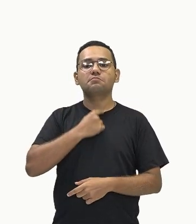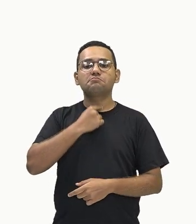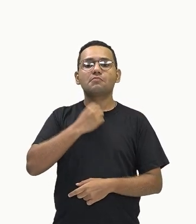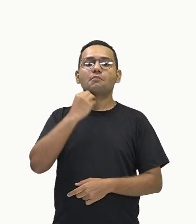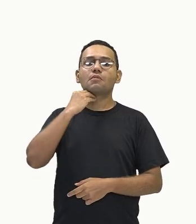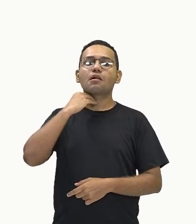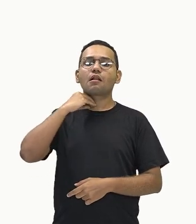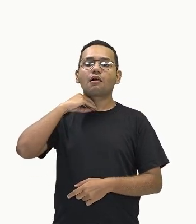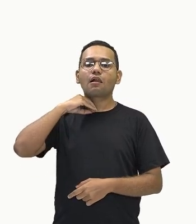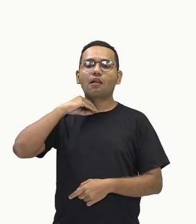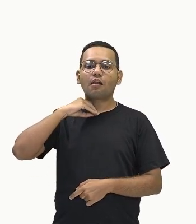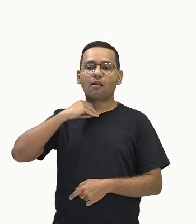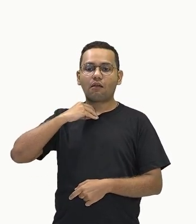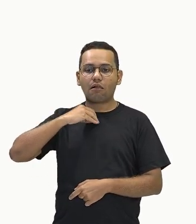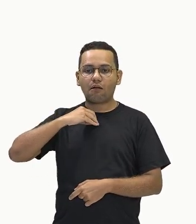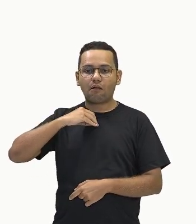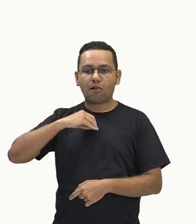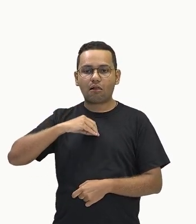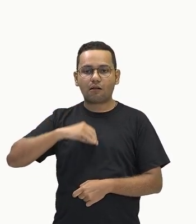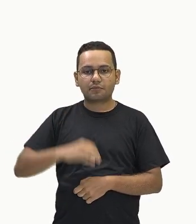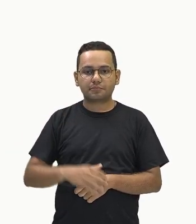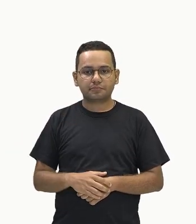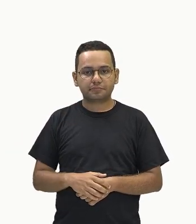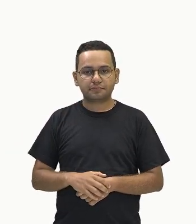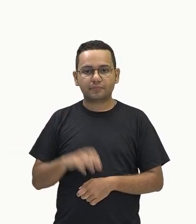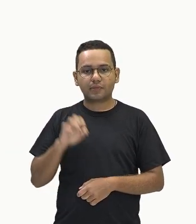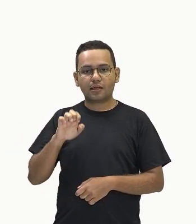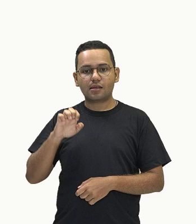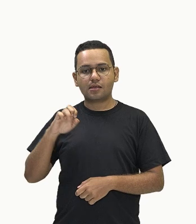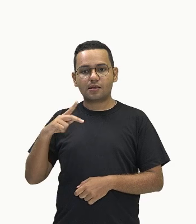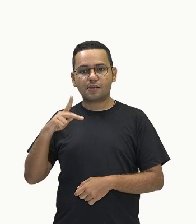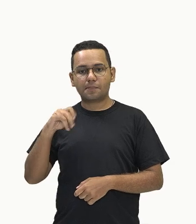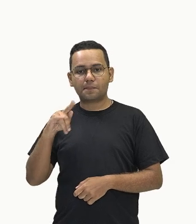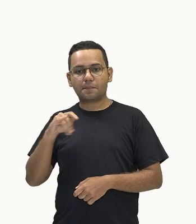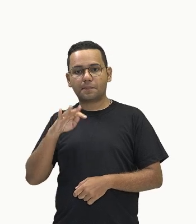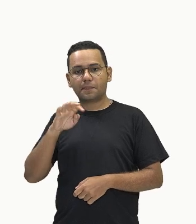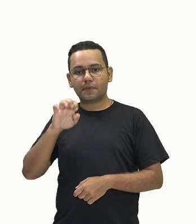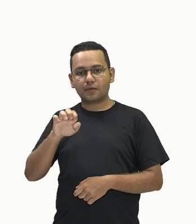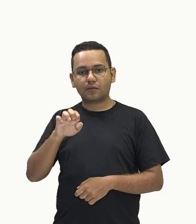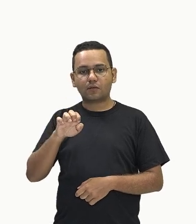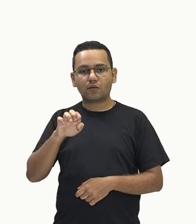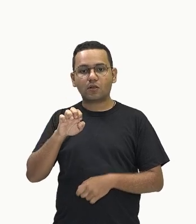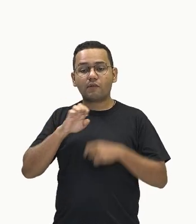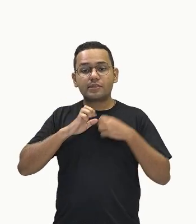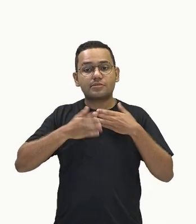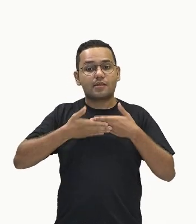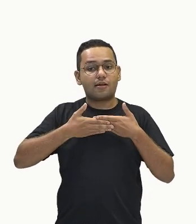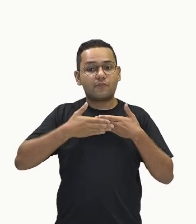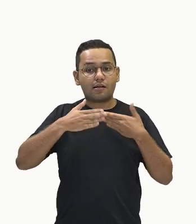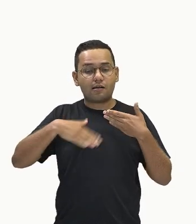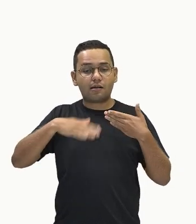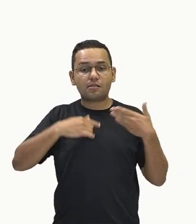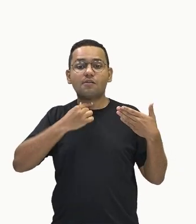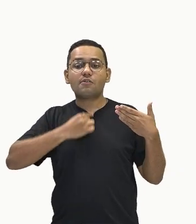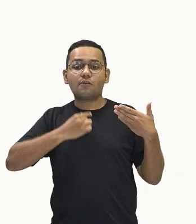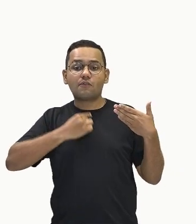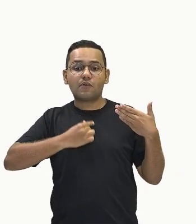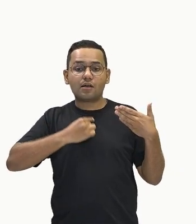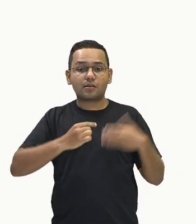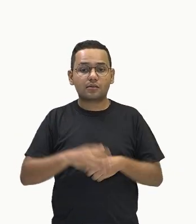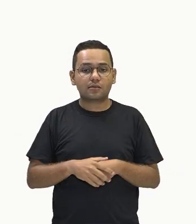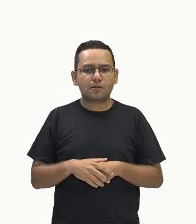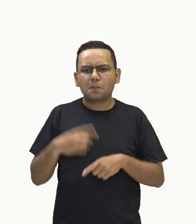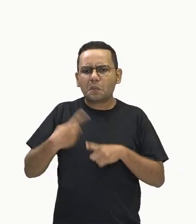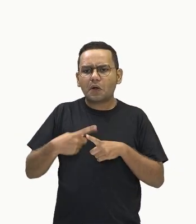vai descer. A epiglote bloqueia a entrada da faringe, porque para cá ela iria para